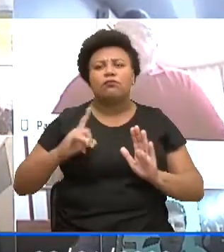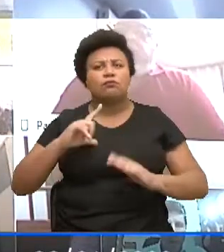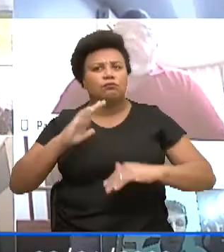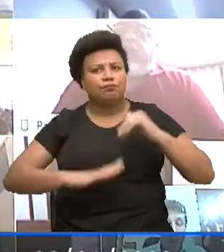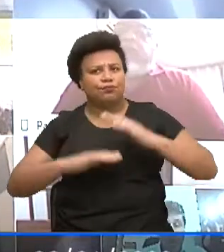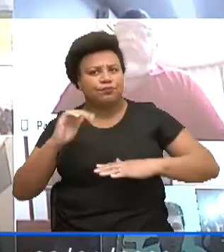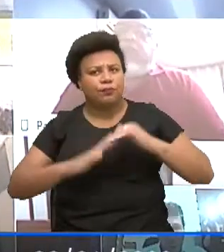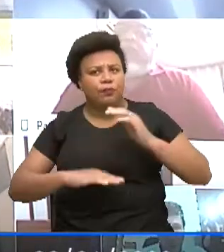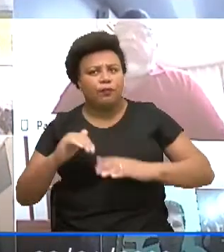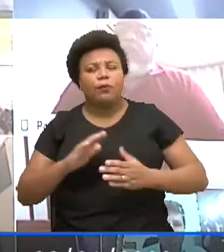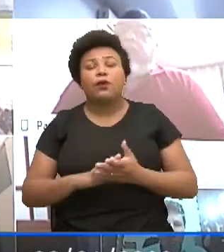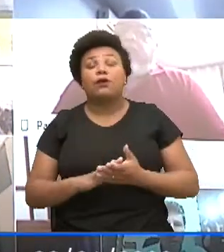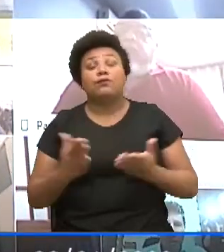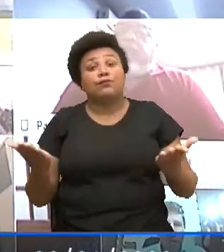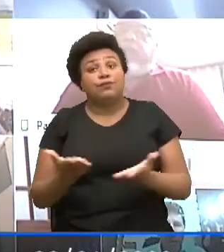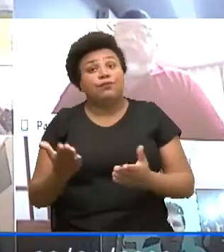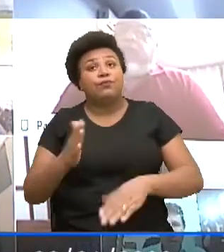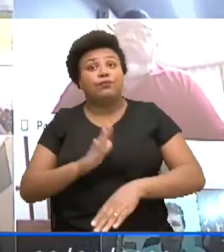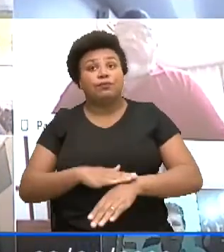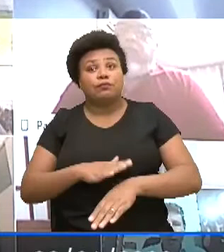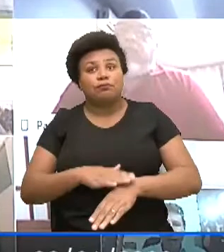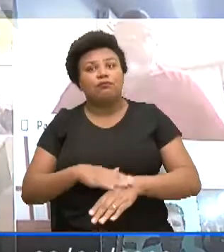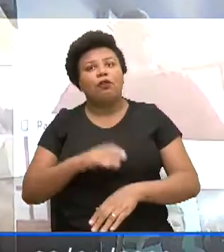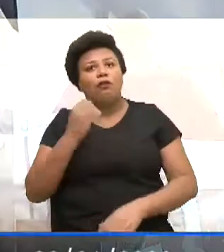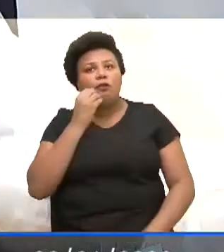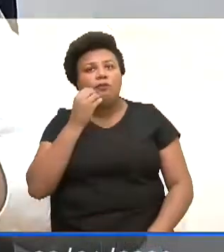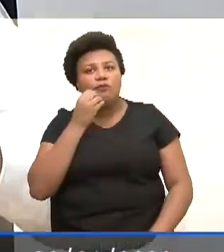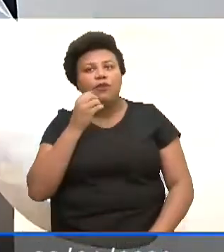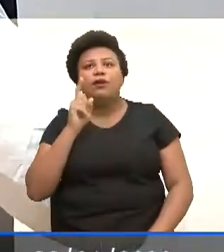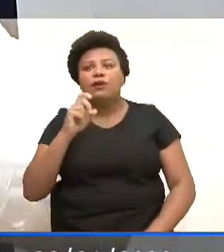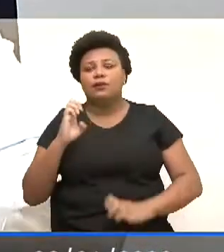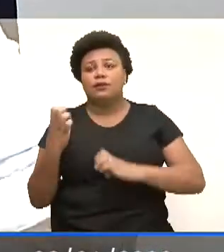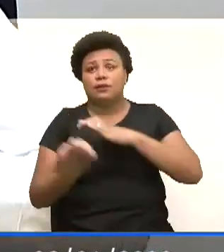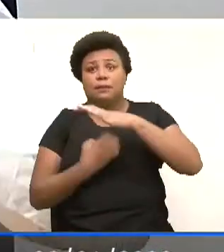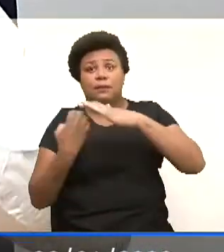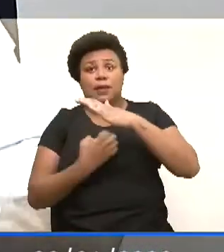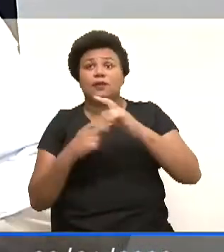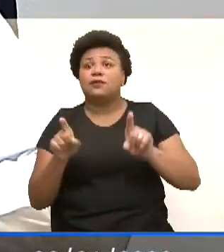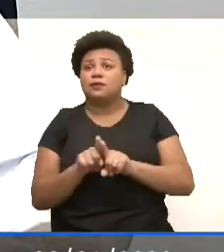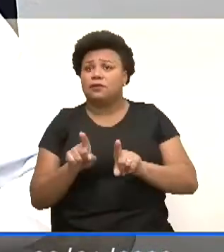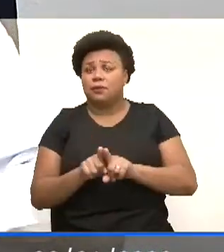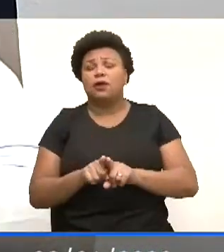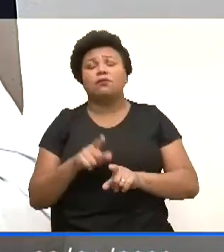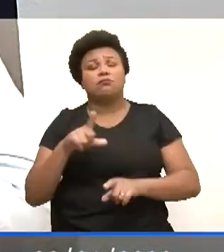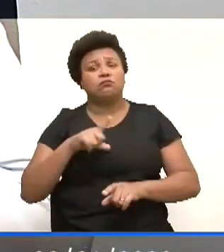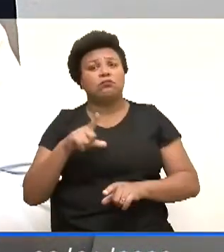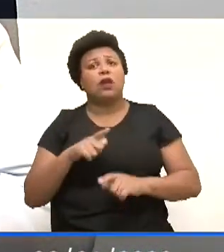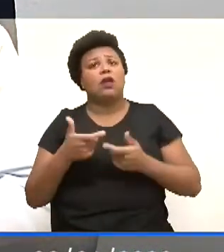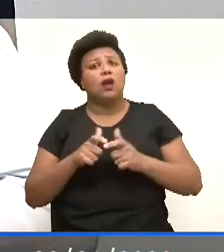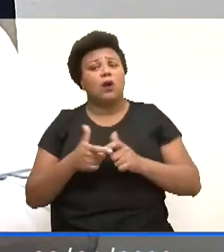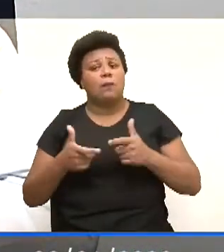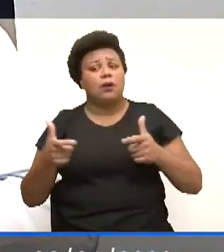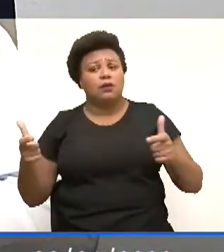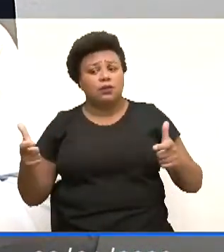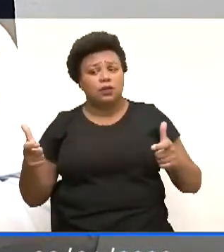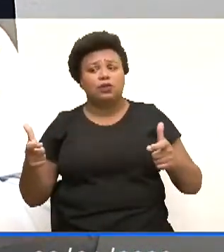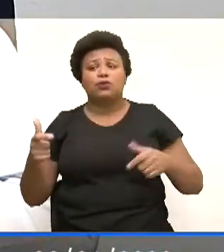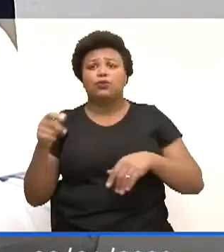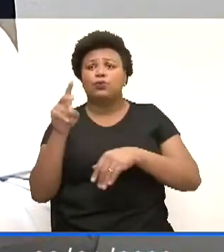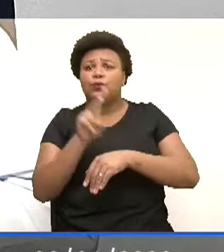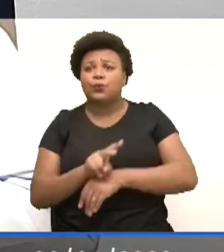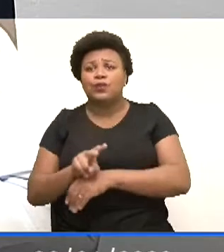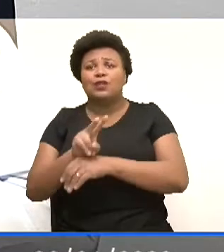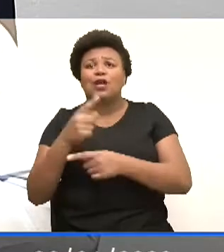aplicados e, nesse momento, obviamente, as empresas também todas estão ampliando esses cuidados porque